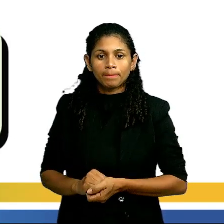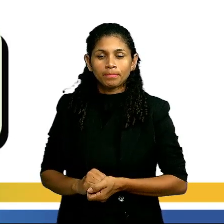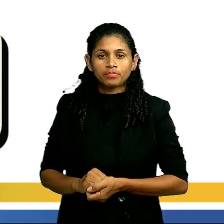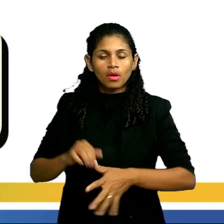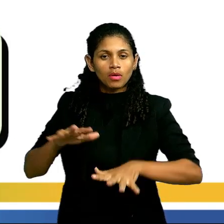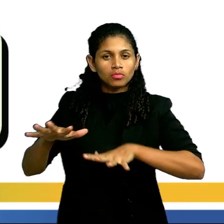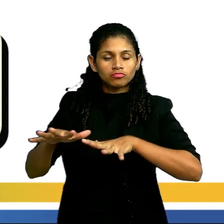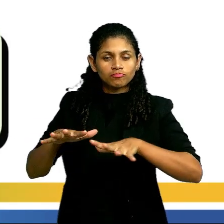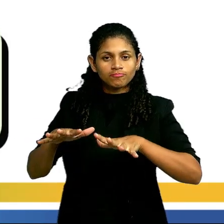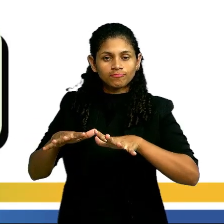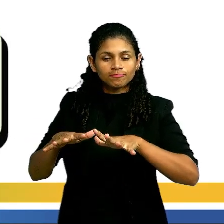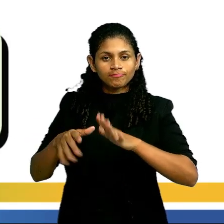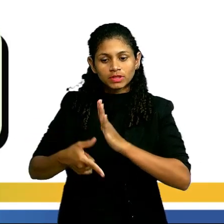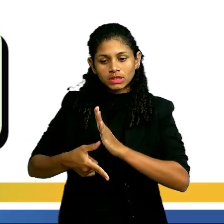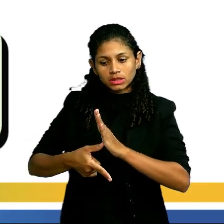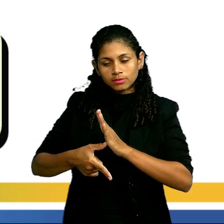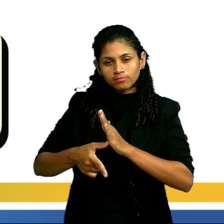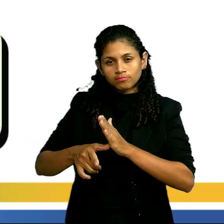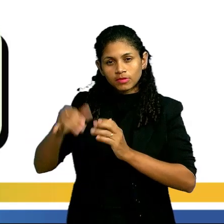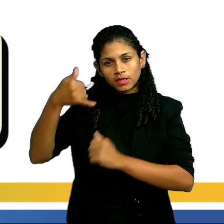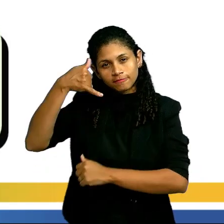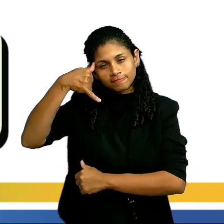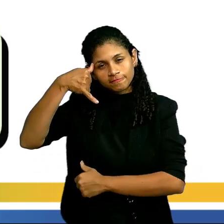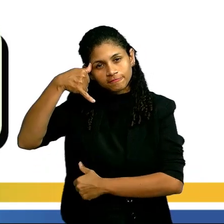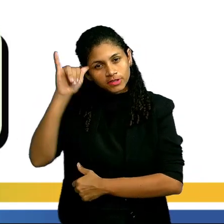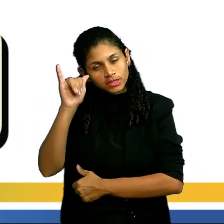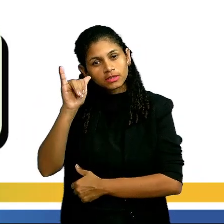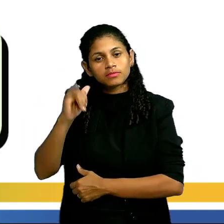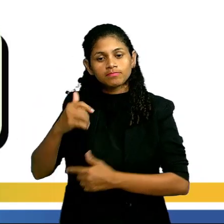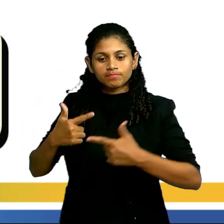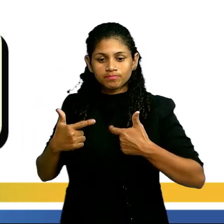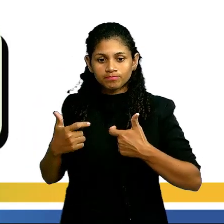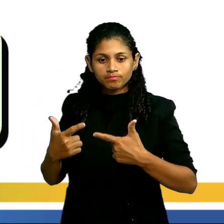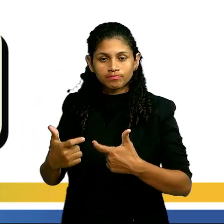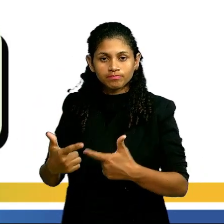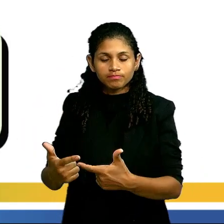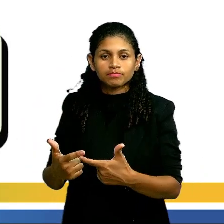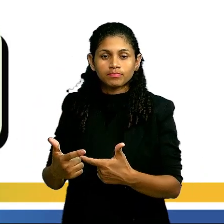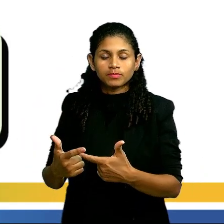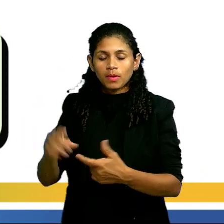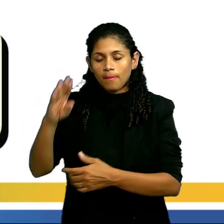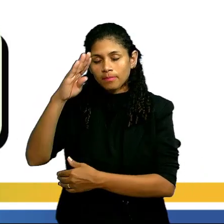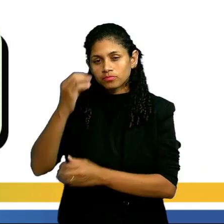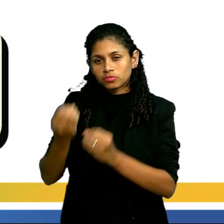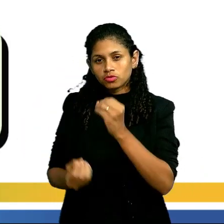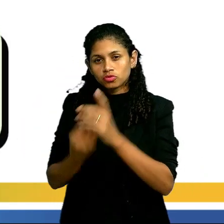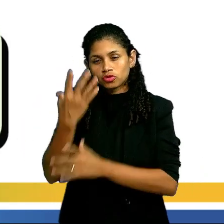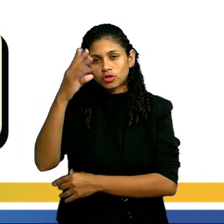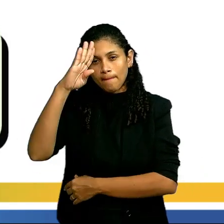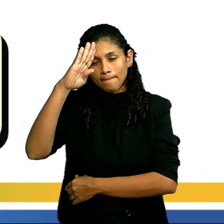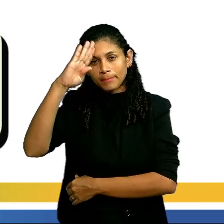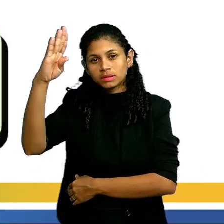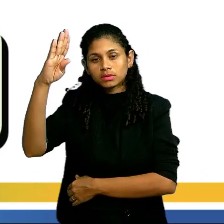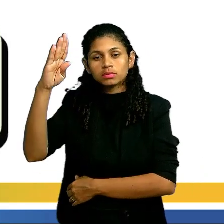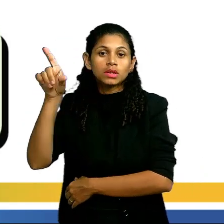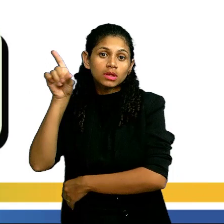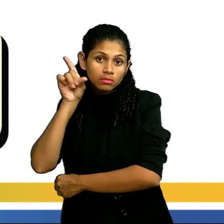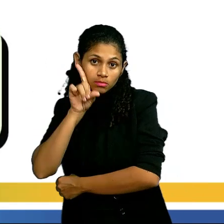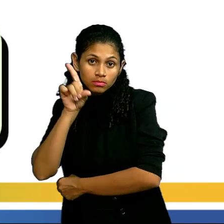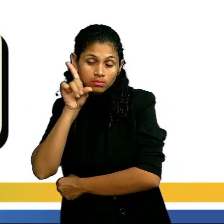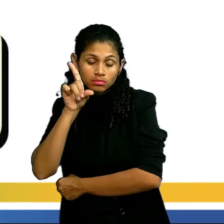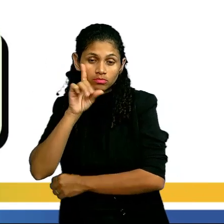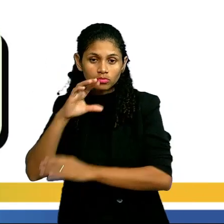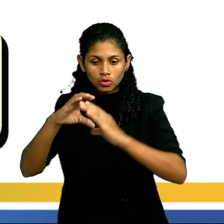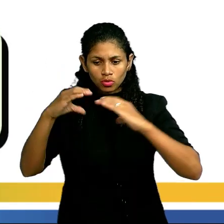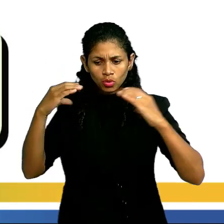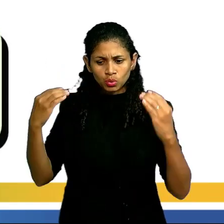movimento anti-guerra, né, vários movimentos anti-guerra, na verdade, que vão surgir principalmente nos Estados Unidos. Quando a comunidade